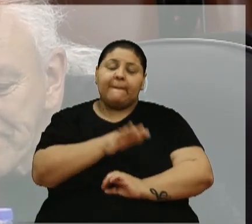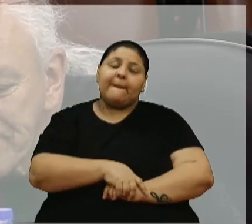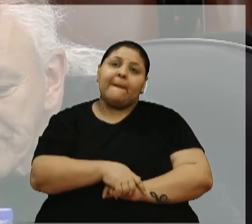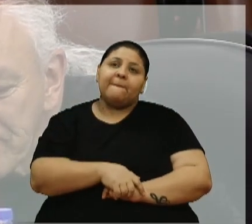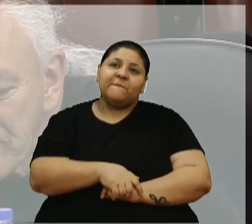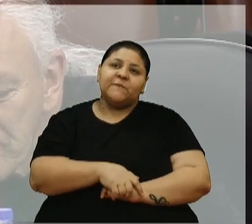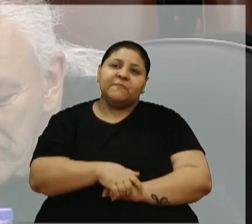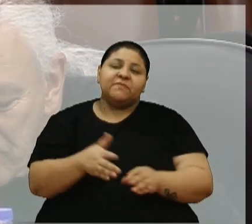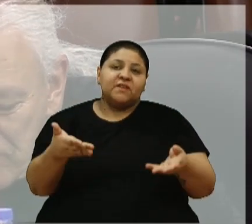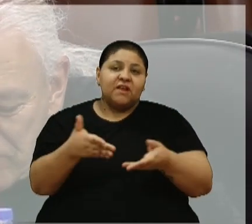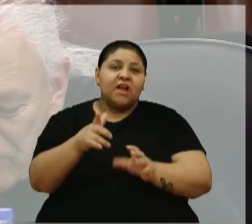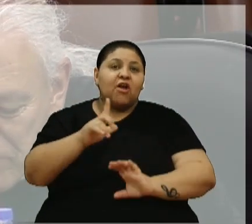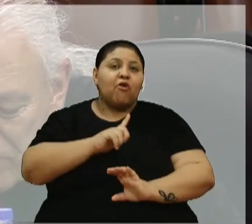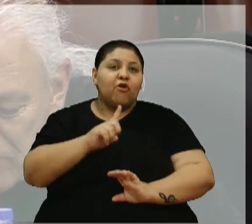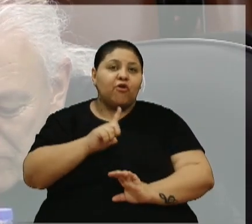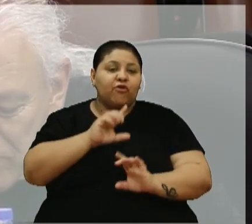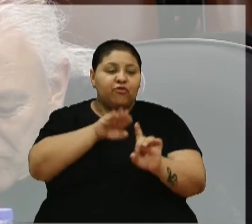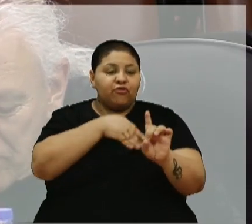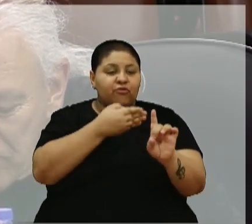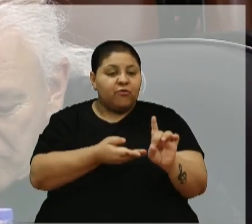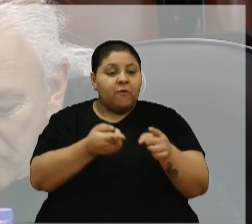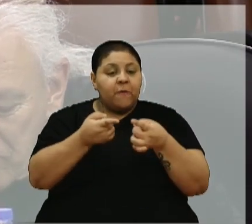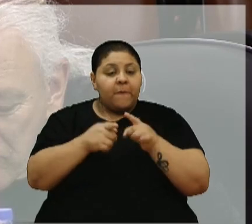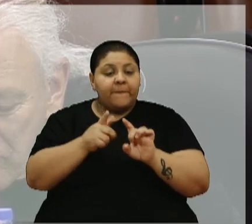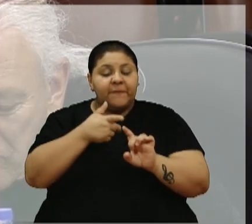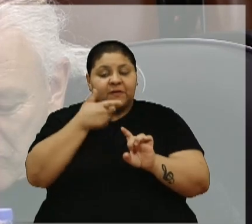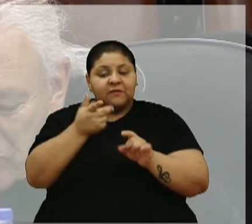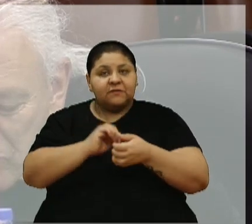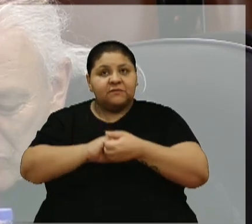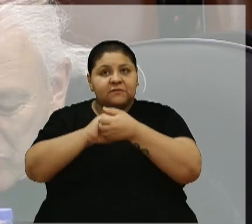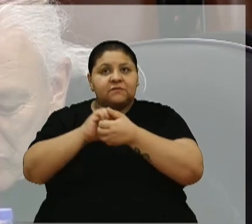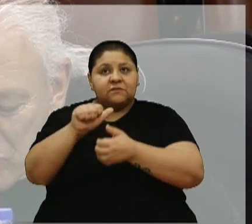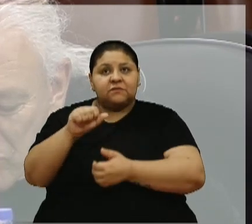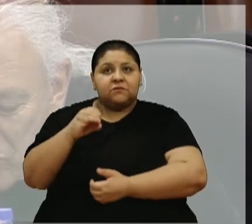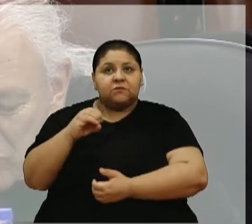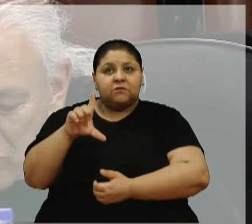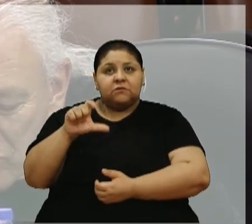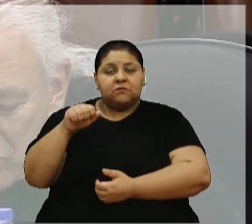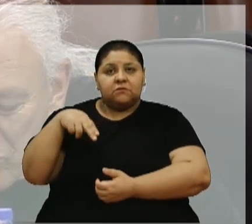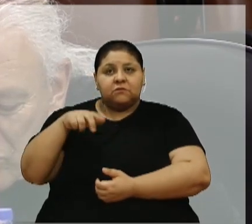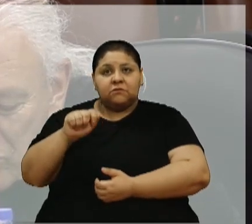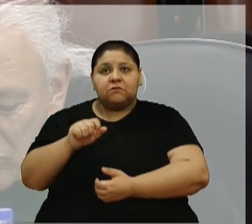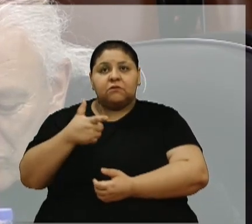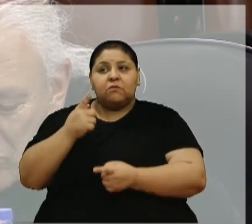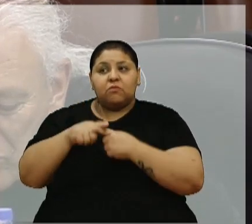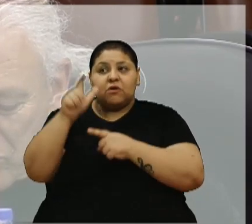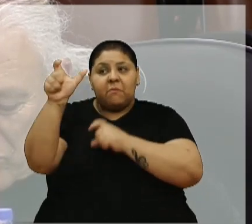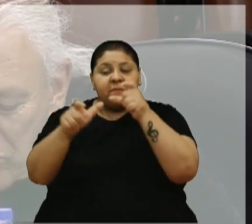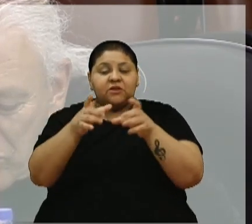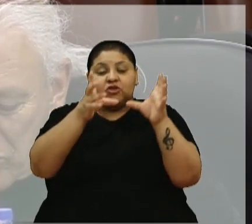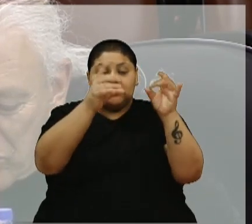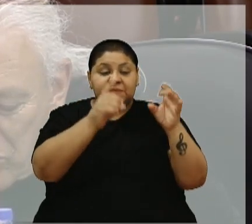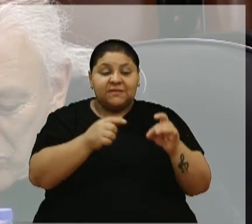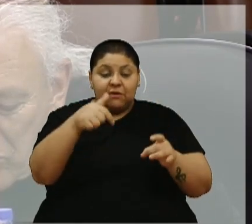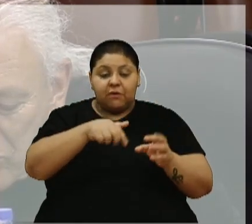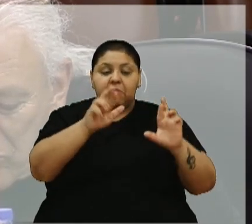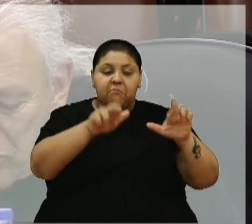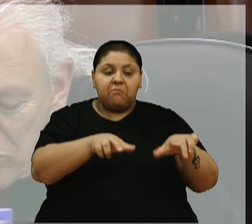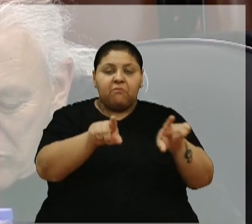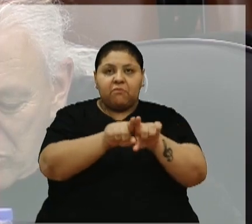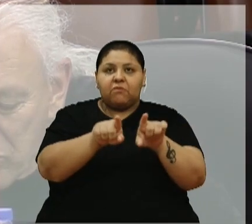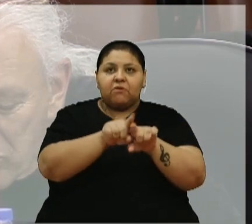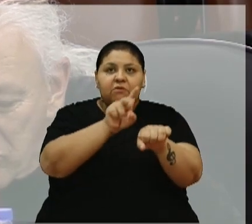que agora nós teremos essa homenagem. Mas eu faço questão de saudar a Solange aqui, porque ela é uma pessoa muito especial para a nossa região e também